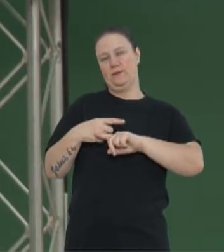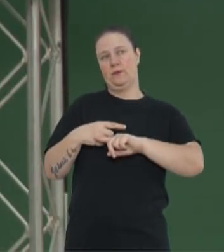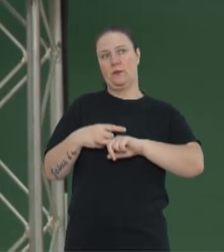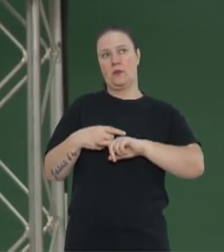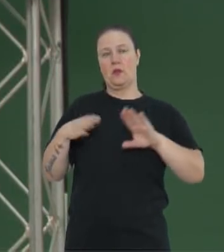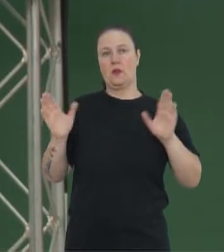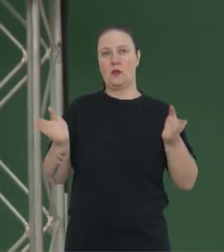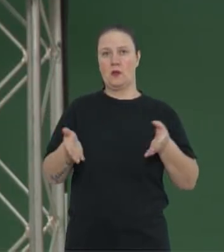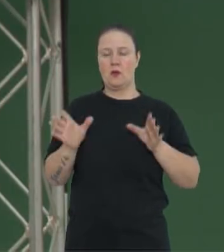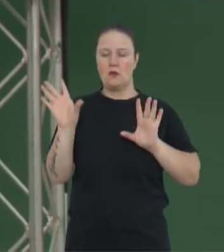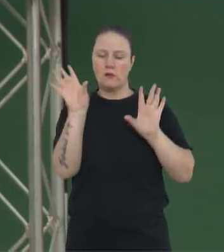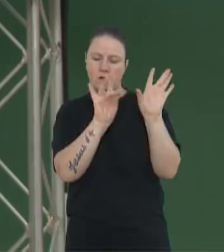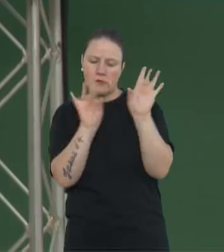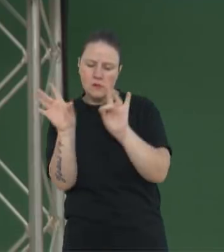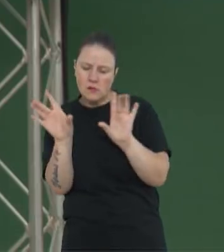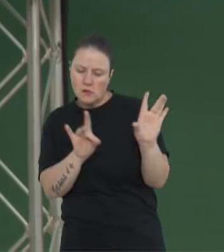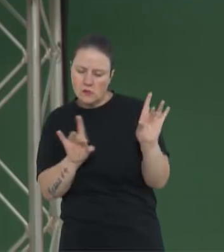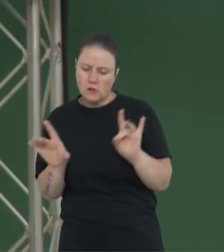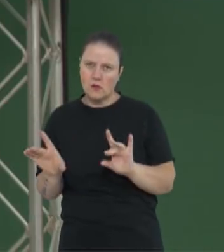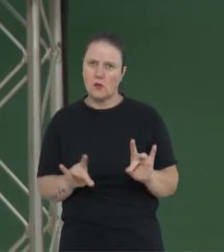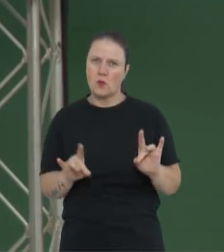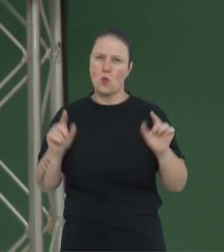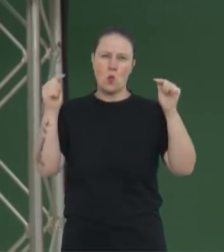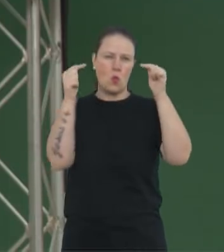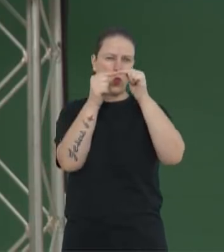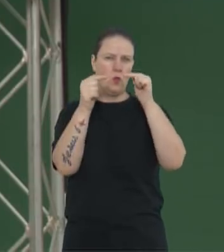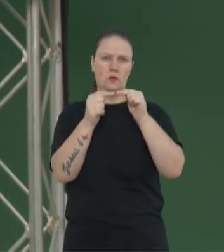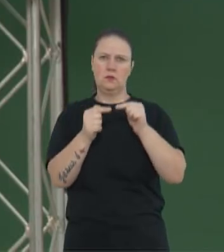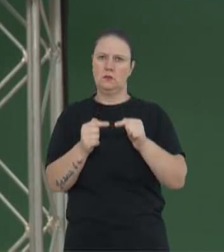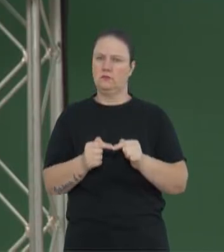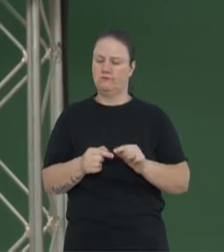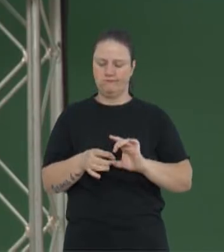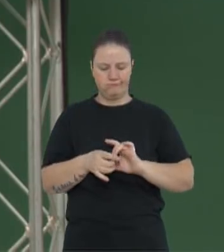uma liberdade de combinação muito maior.